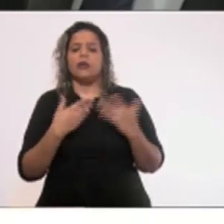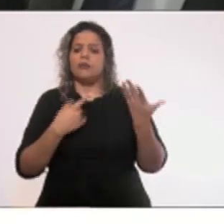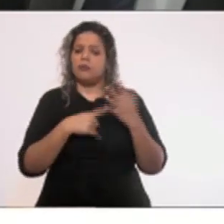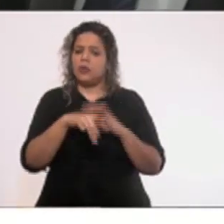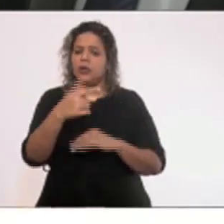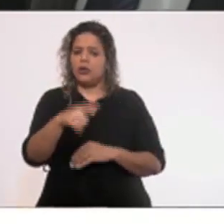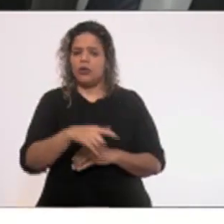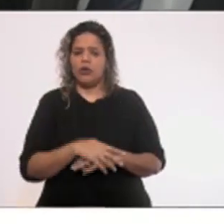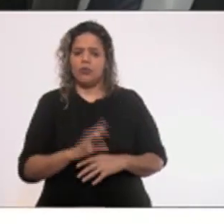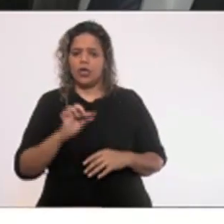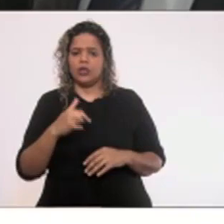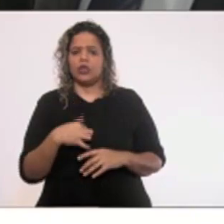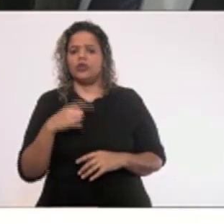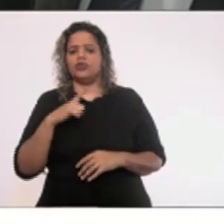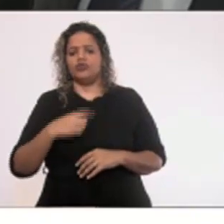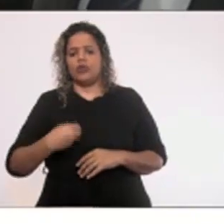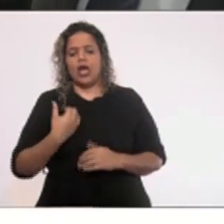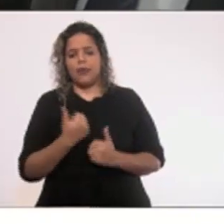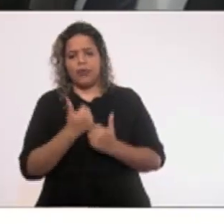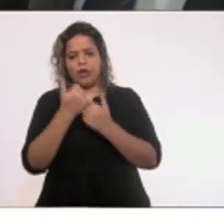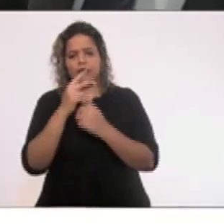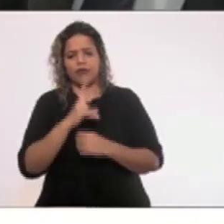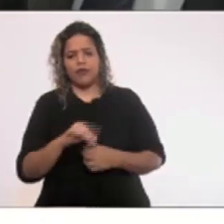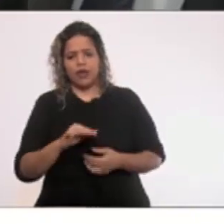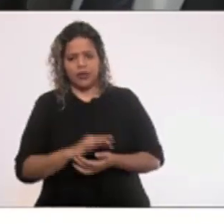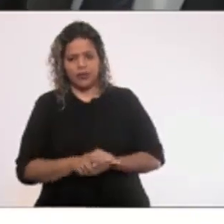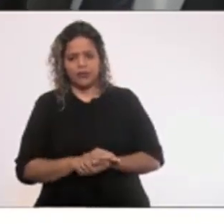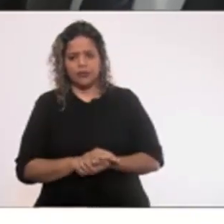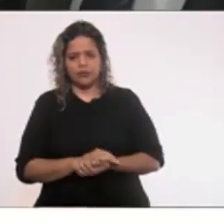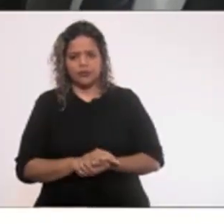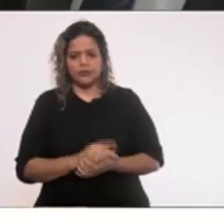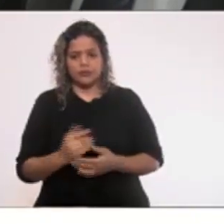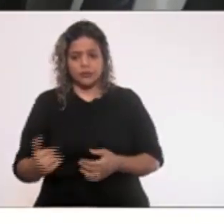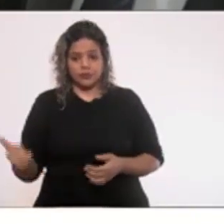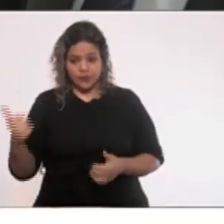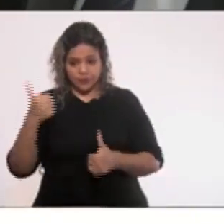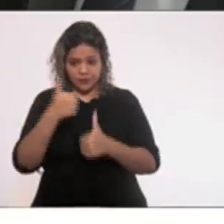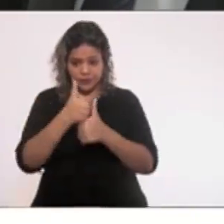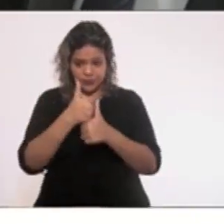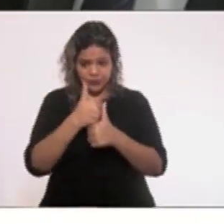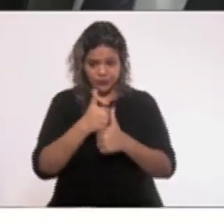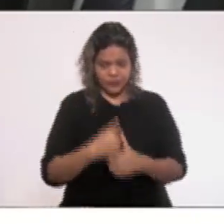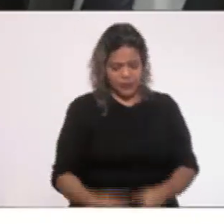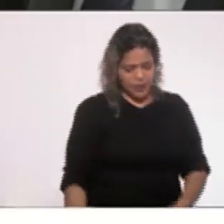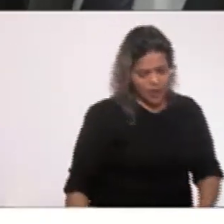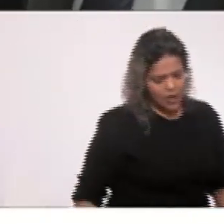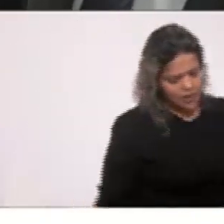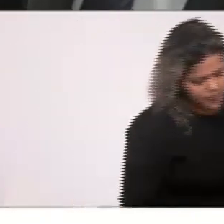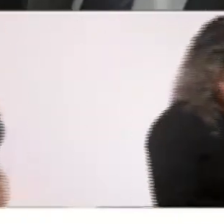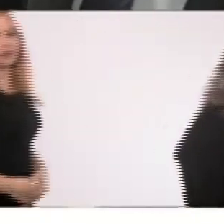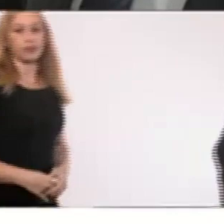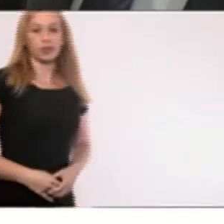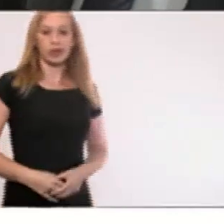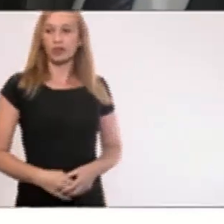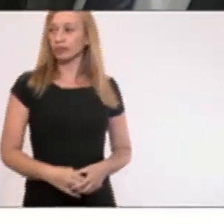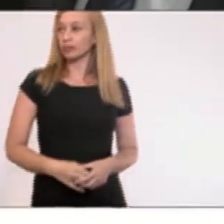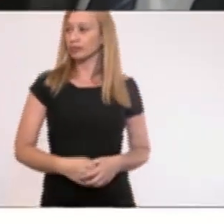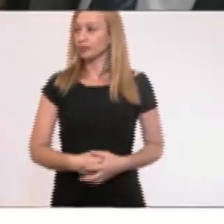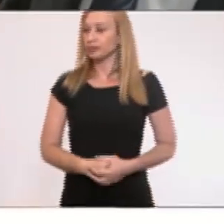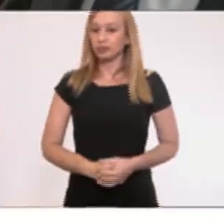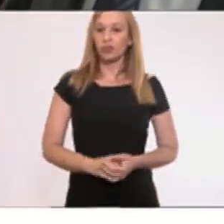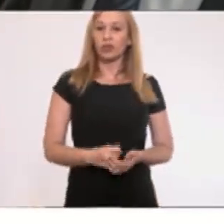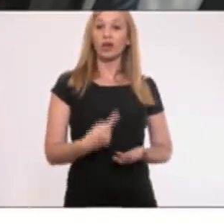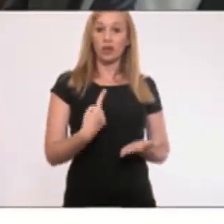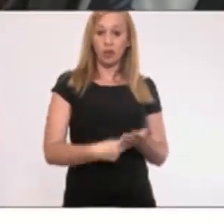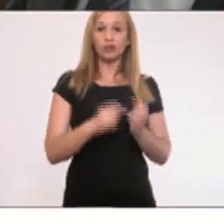Que nós estaremos, inclusive, apoiando, fruto desse acordo que possa haver. Então,